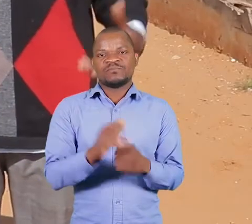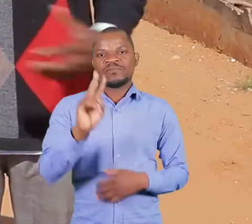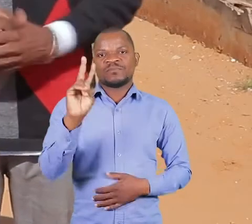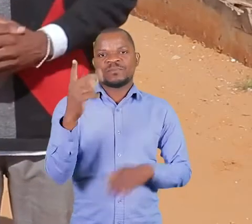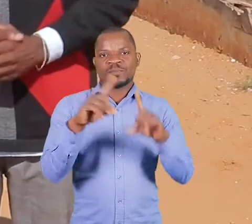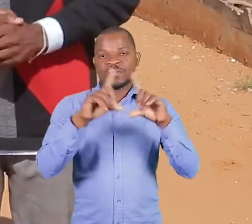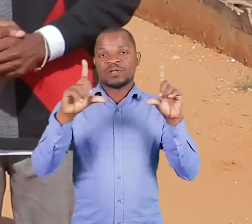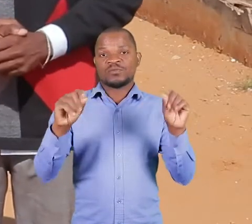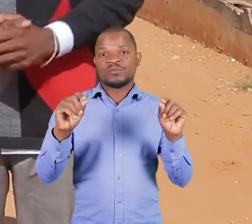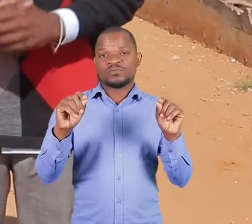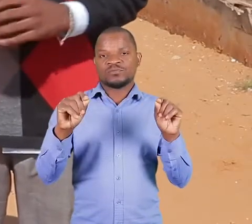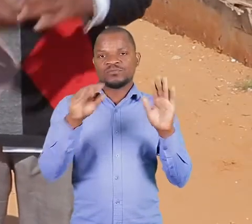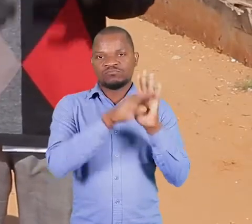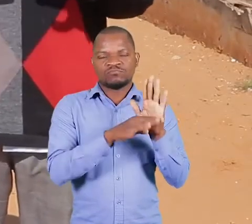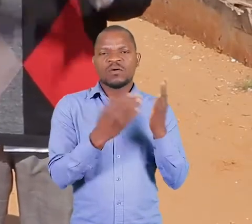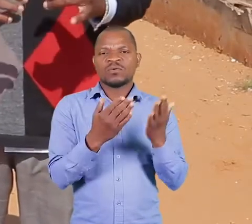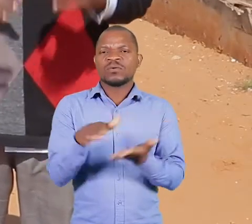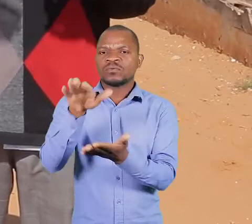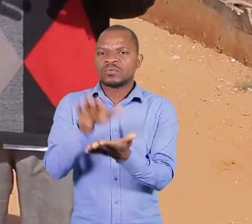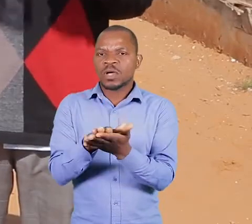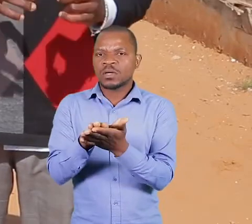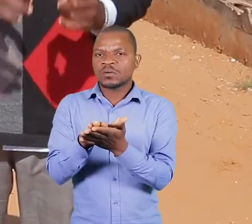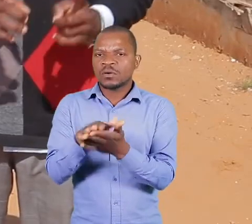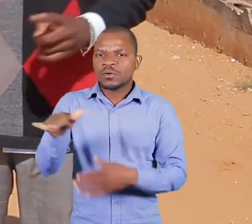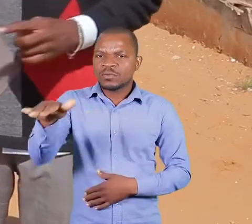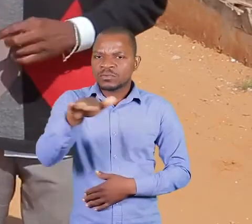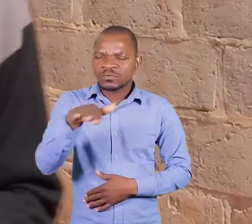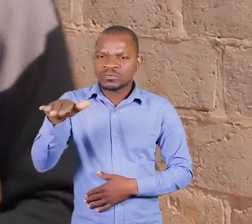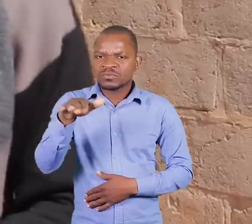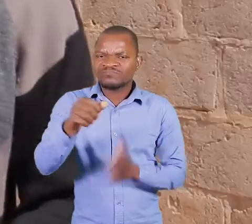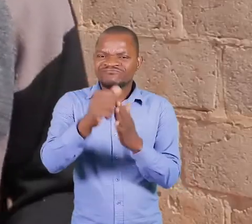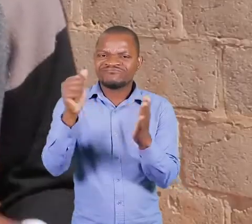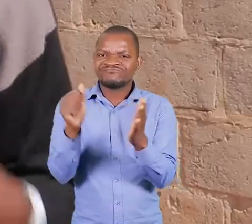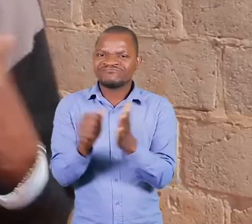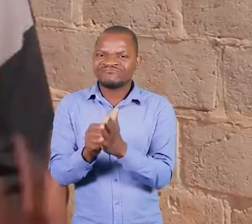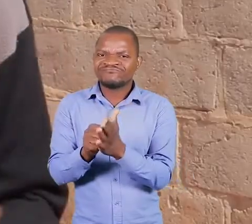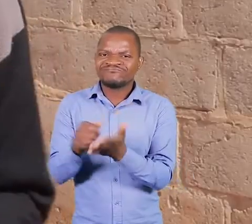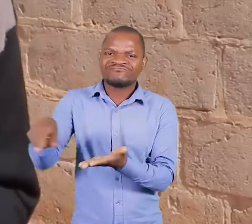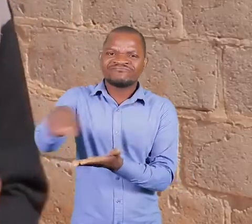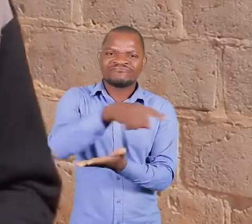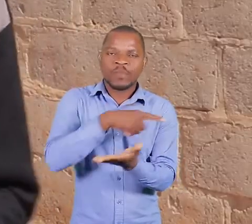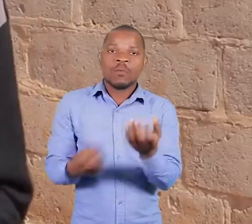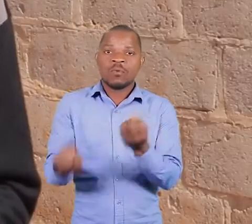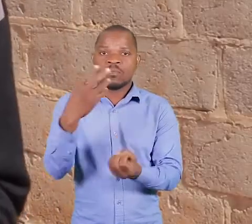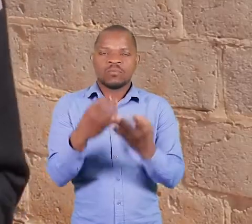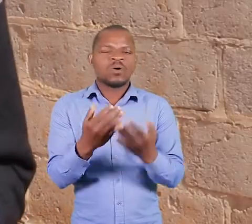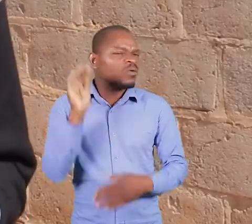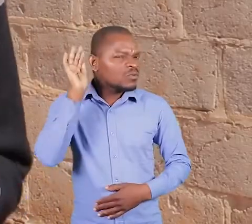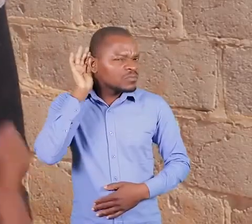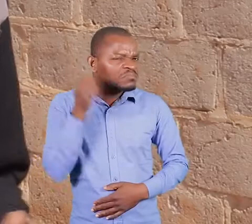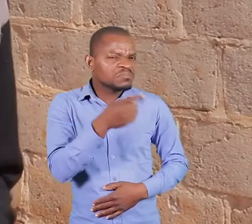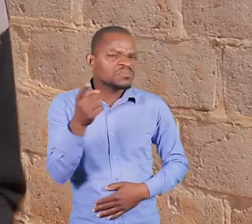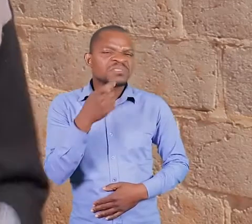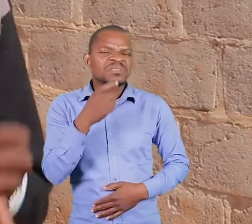De volta à segunda parte do Asas, vamos direto para Maguanine, na cidade de Maputo, para conhecer a opinião das pessoas sobre